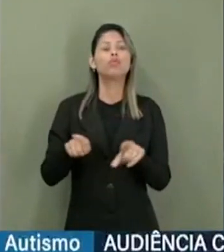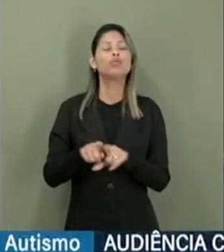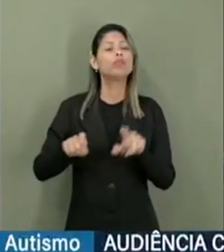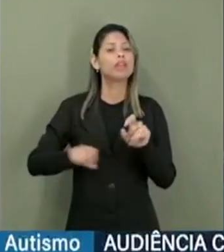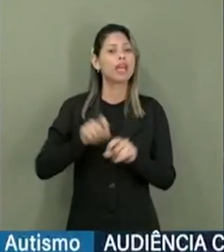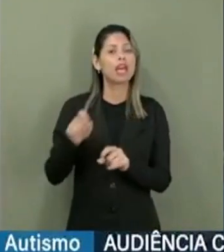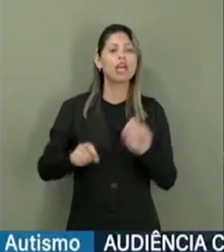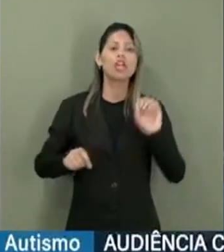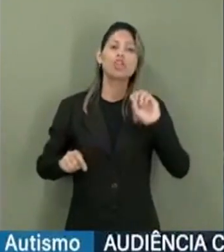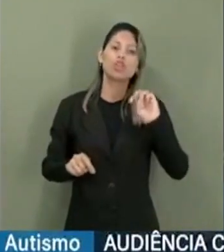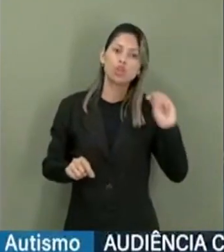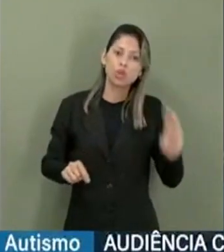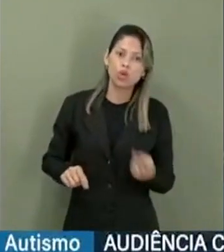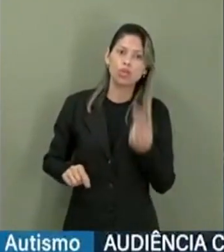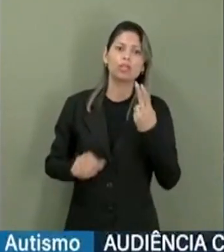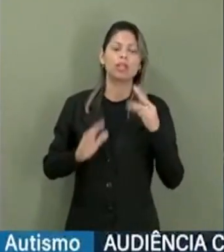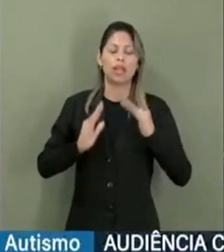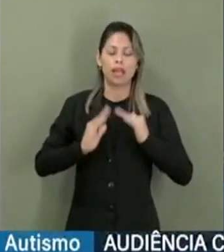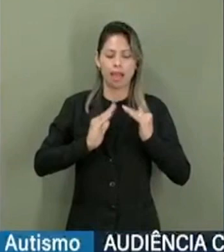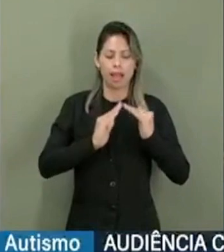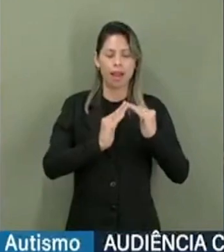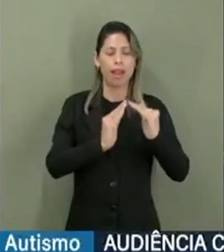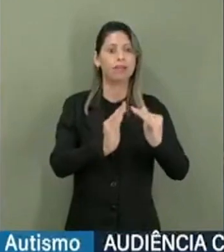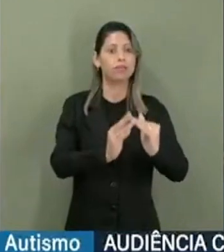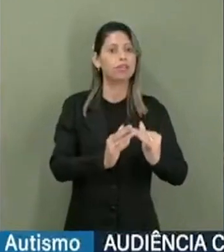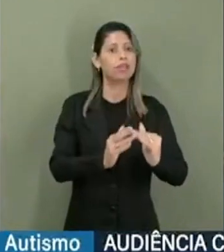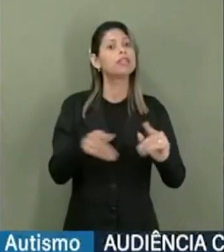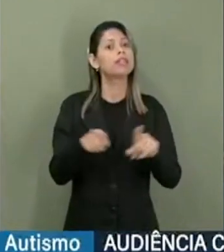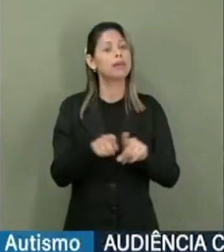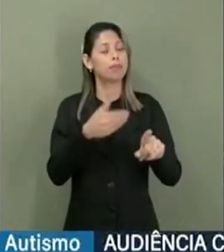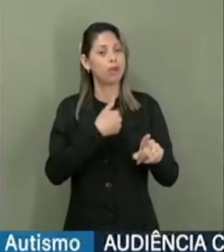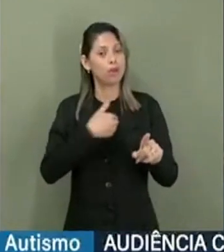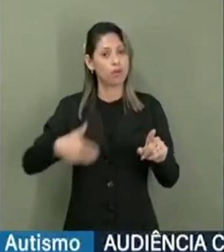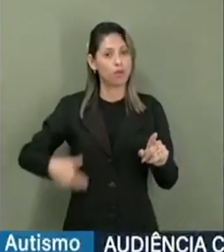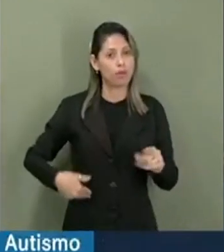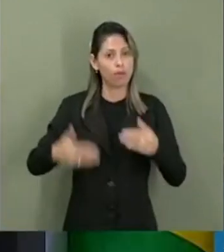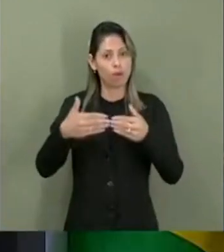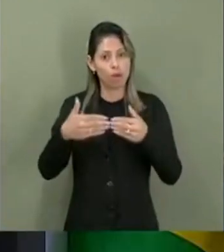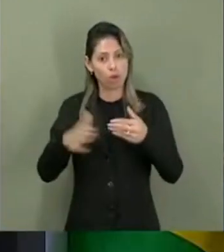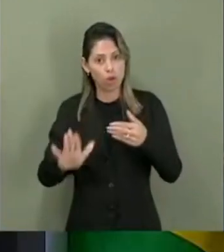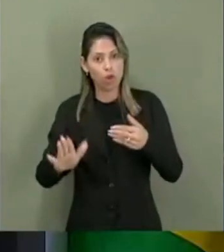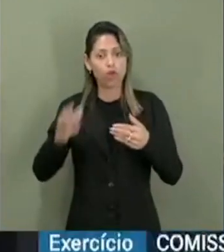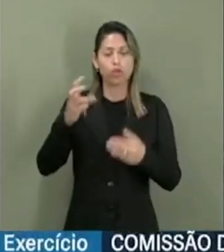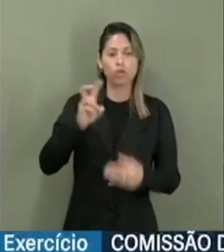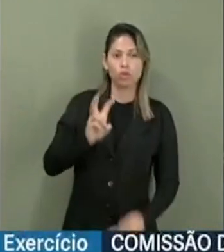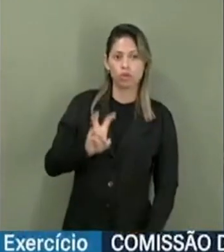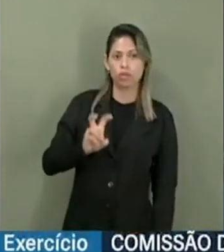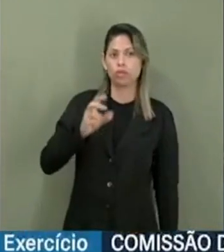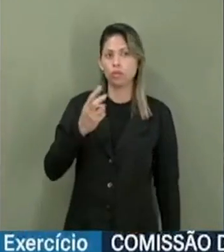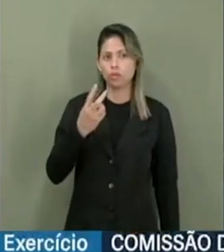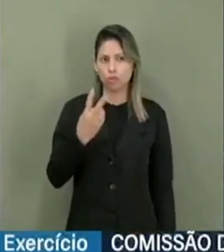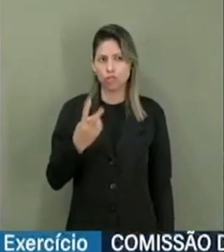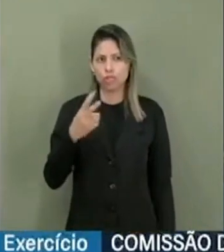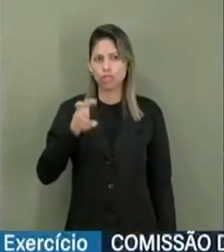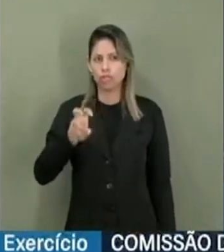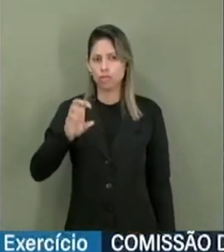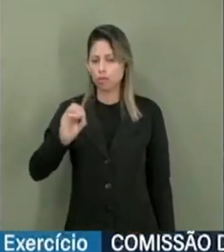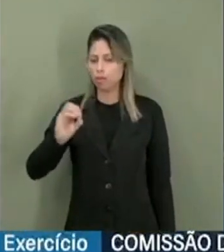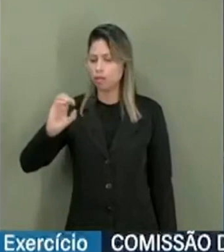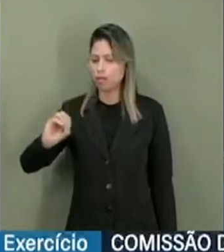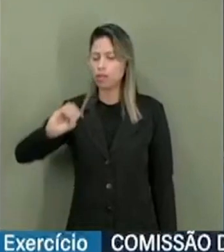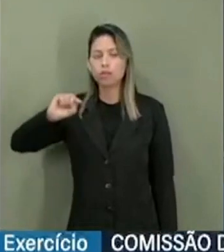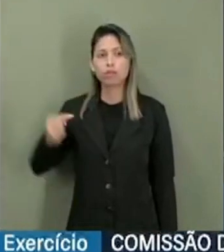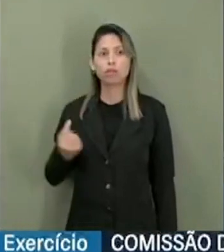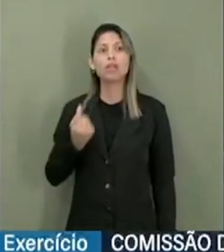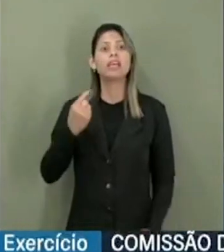abriu 250 frentes estratégicas de ações segurança pública e